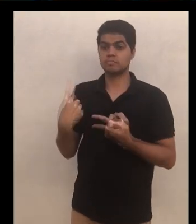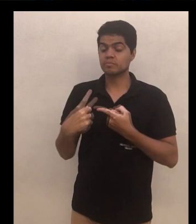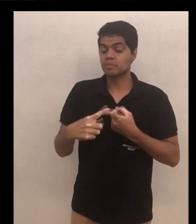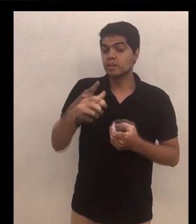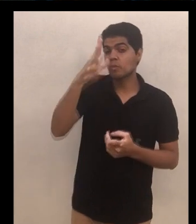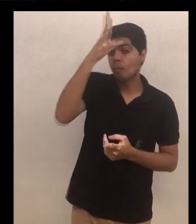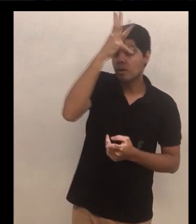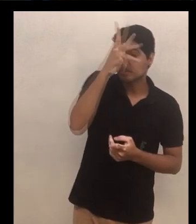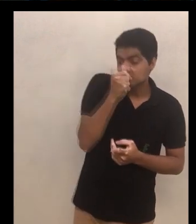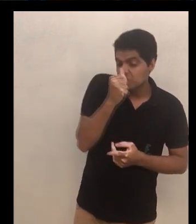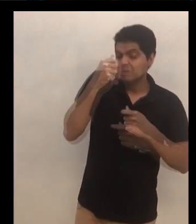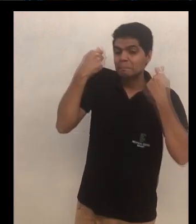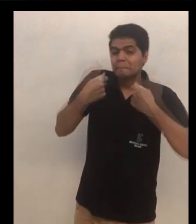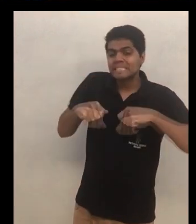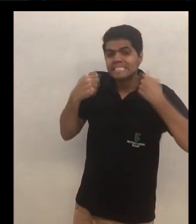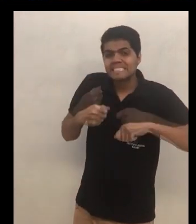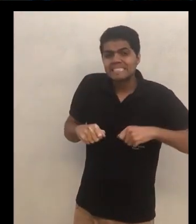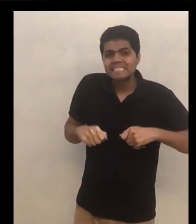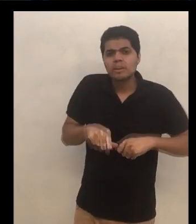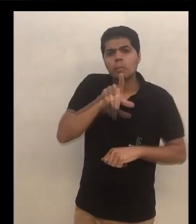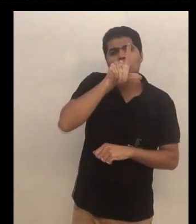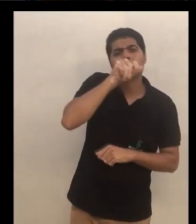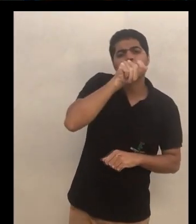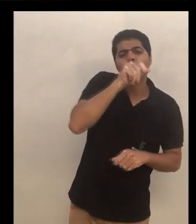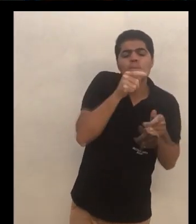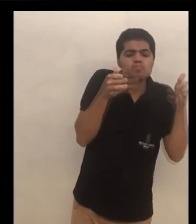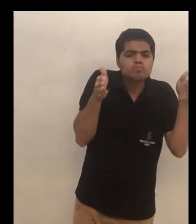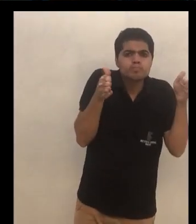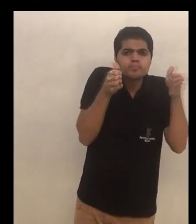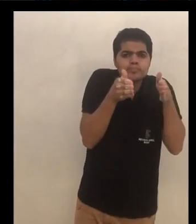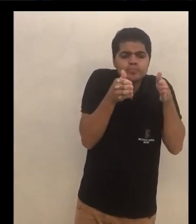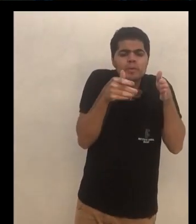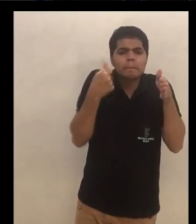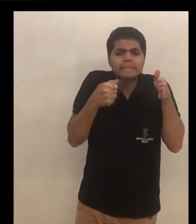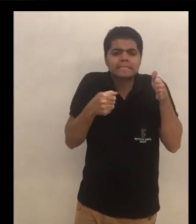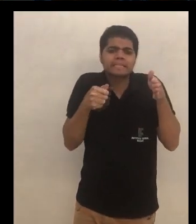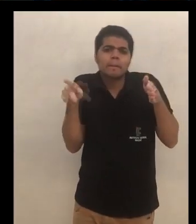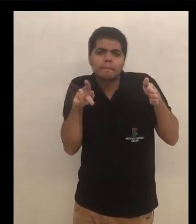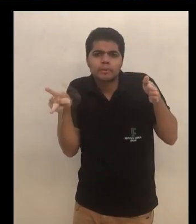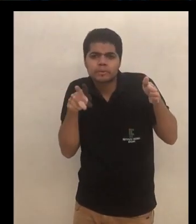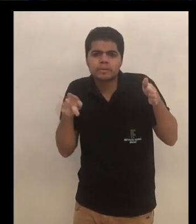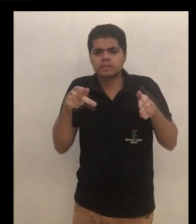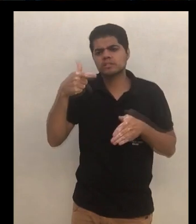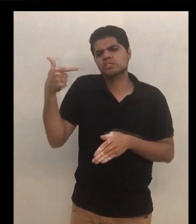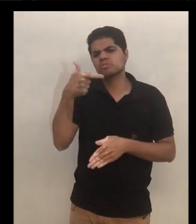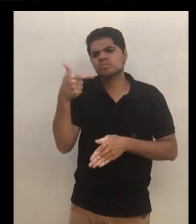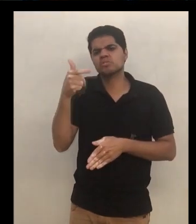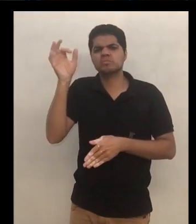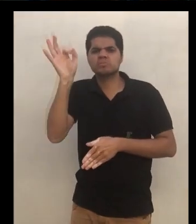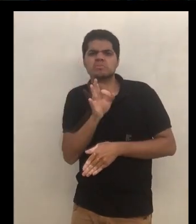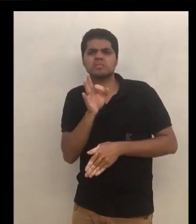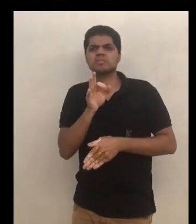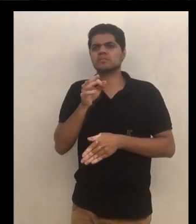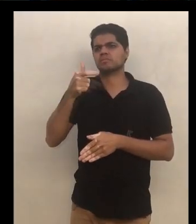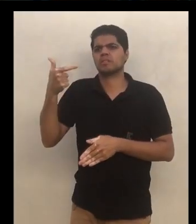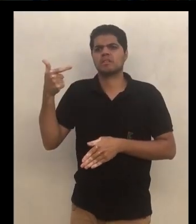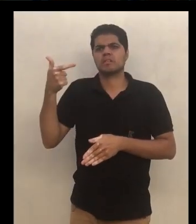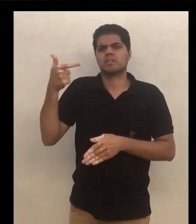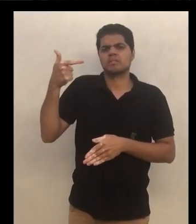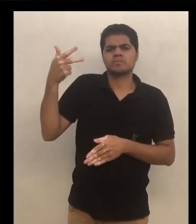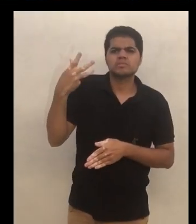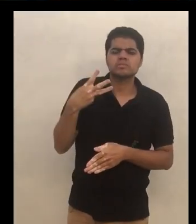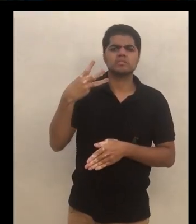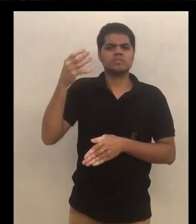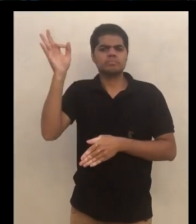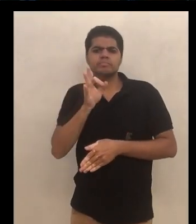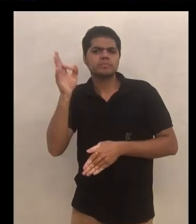exigência nutricional. Um pintinho ele precisa de 22 a 23% de proteína. Por que os pintinhos que eram criados antes não